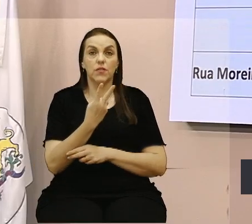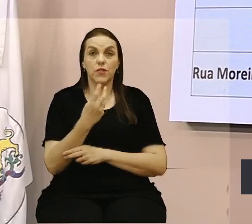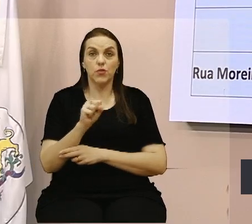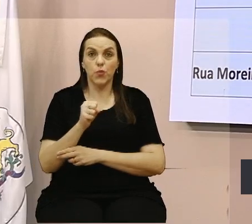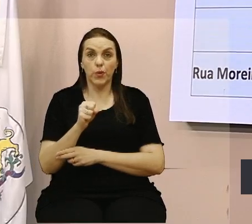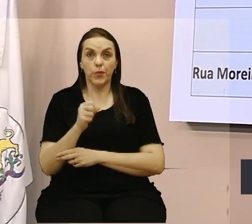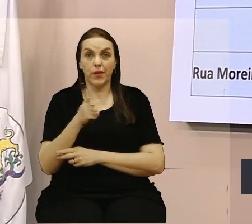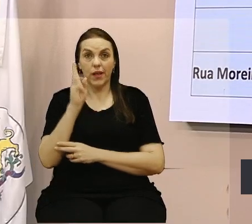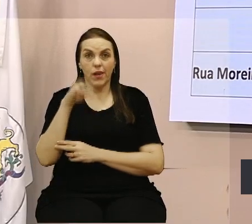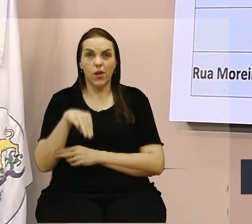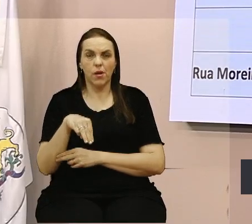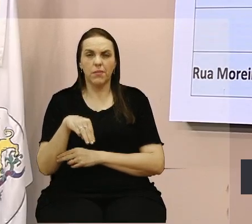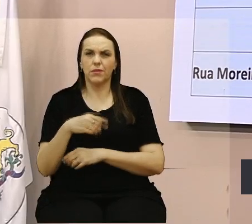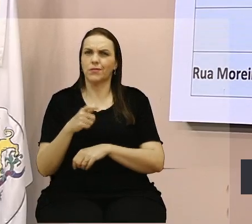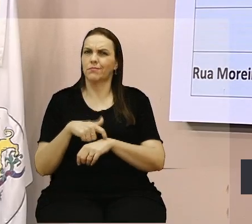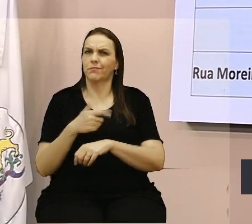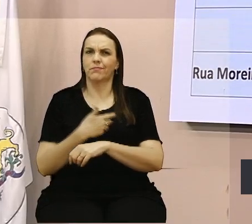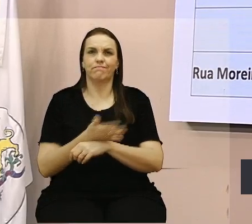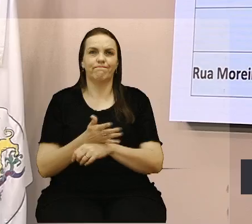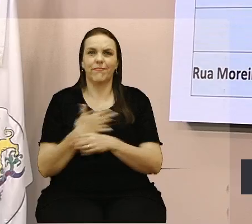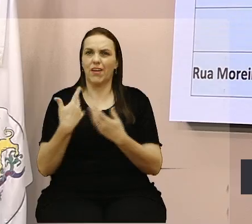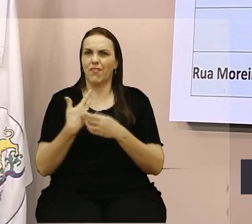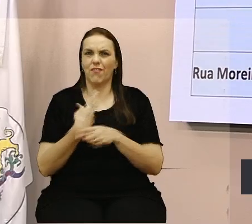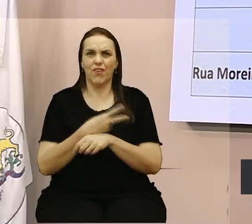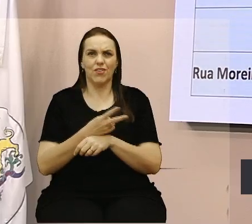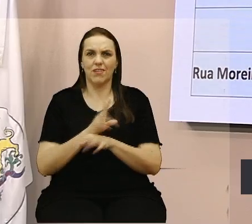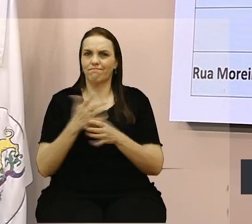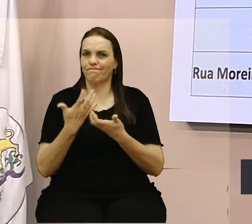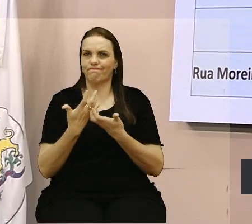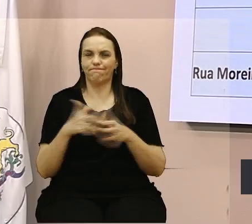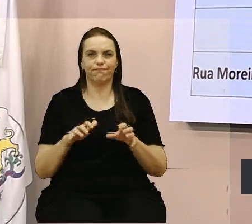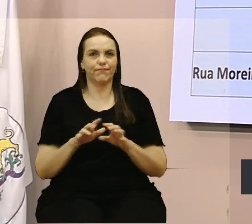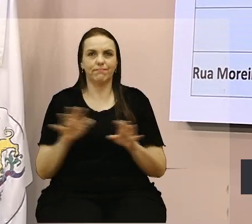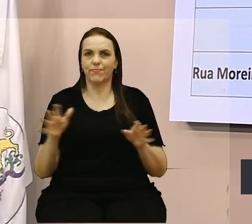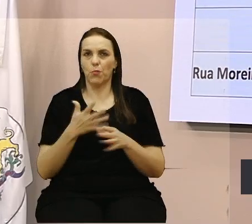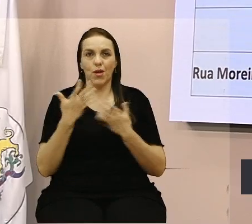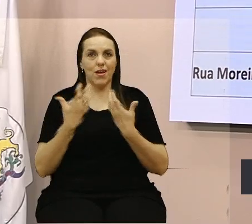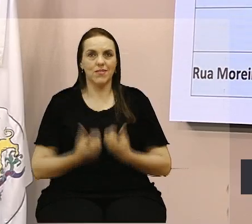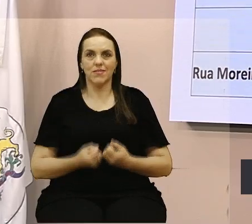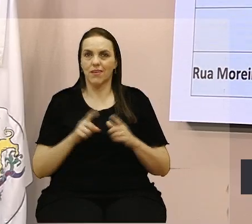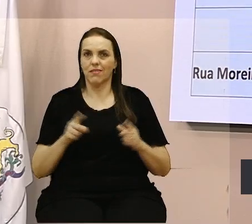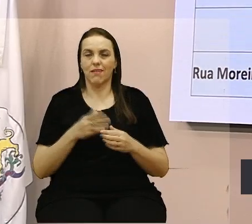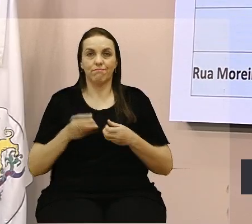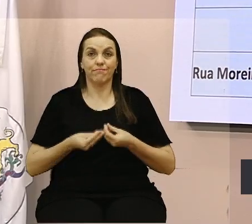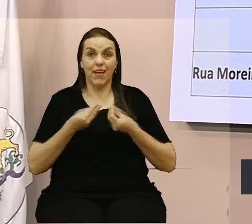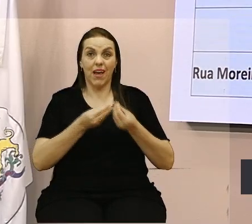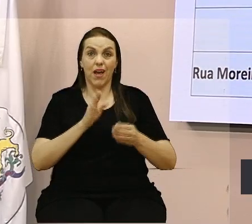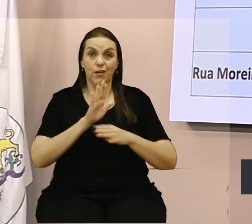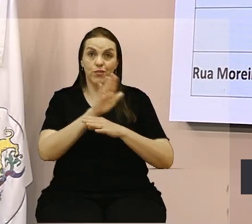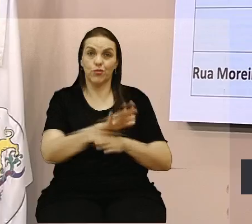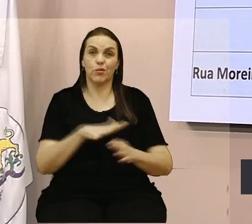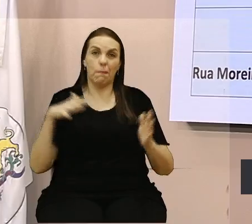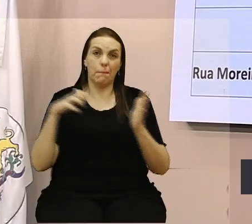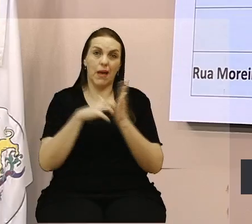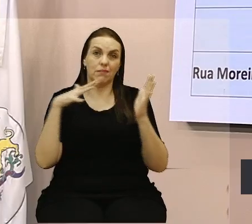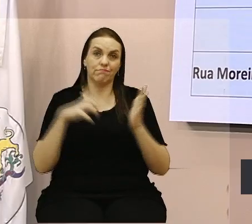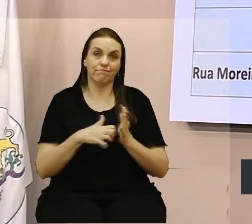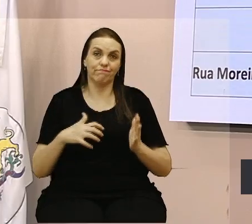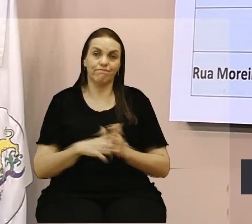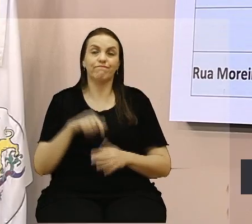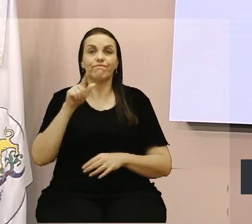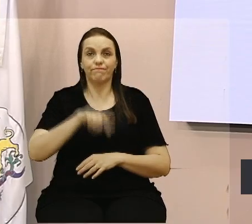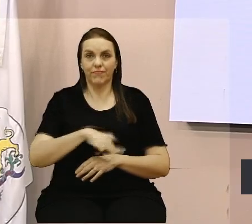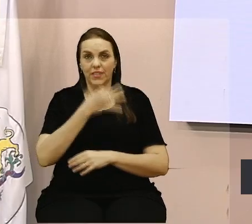hora. Então, são velocidades inaceitáveis que contribuem isso aí em muito para a sinistralidade na nossa